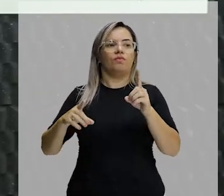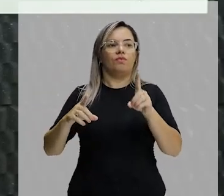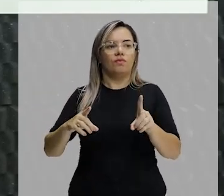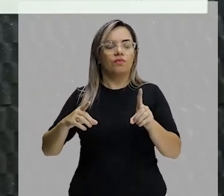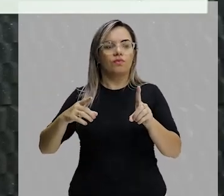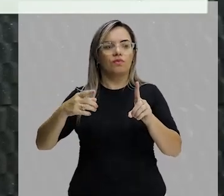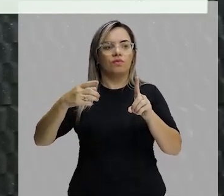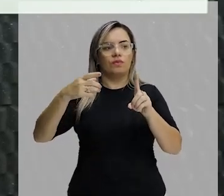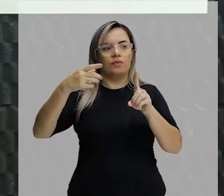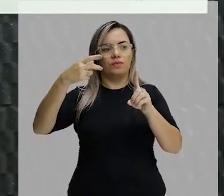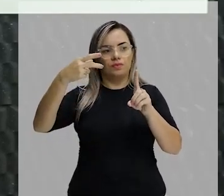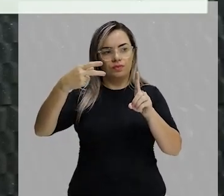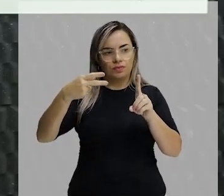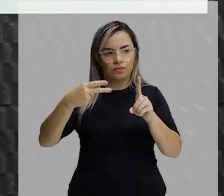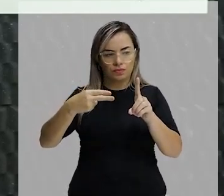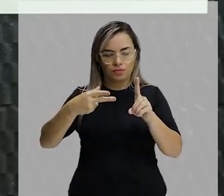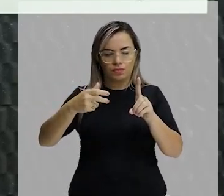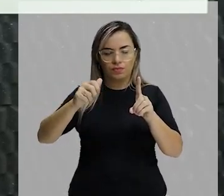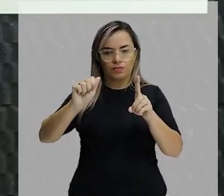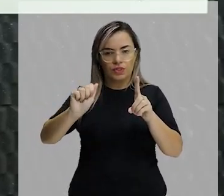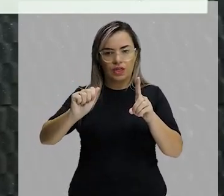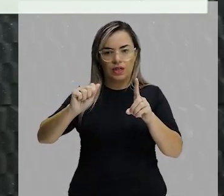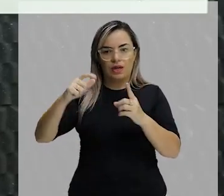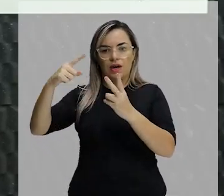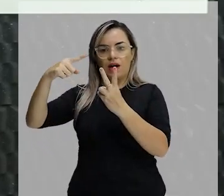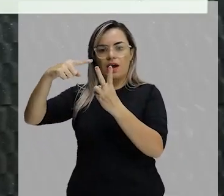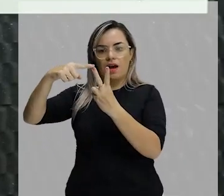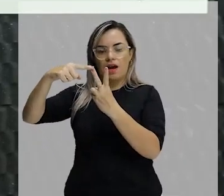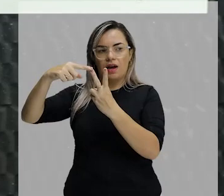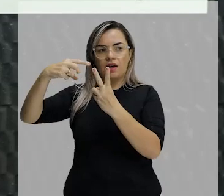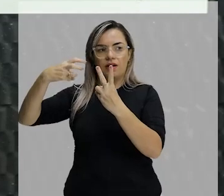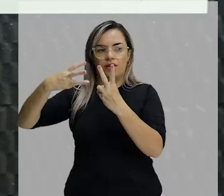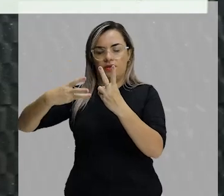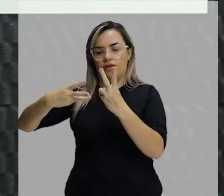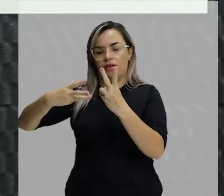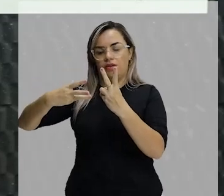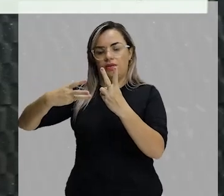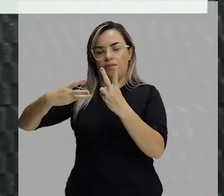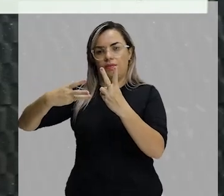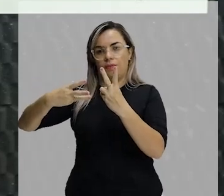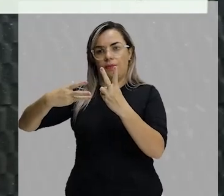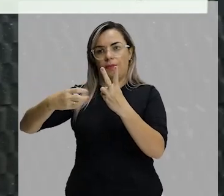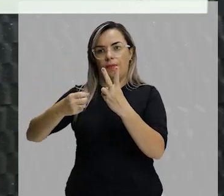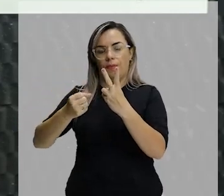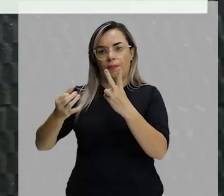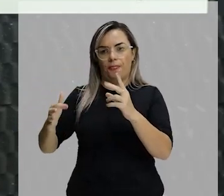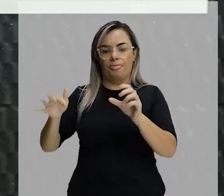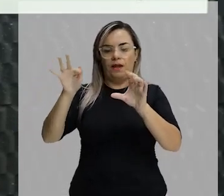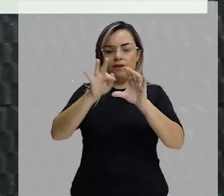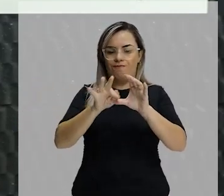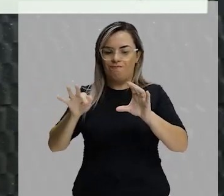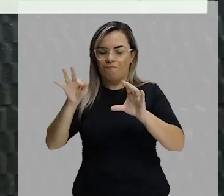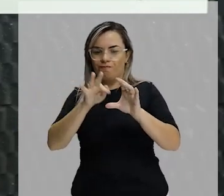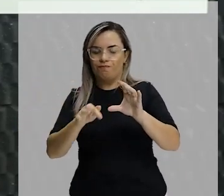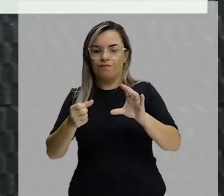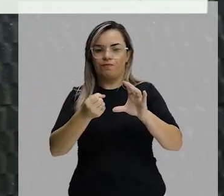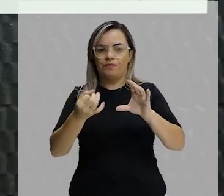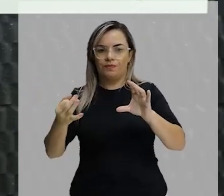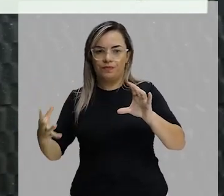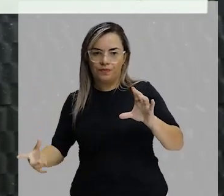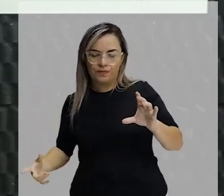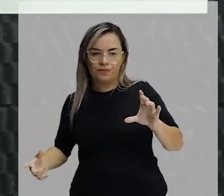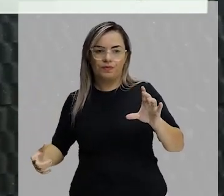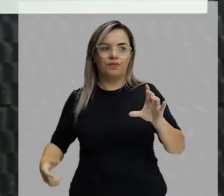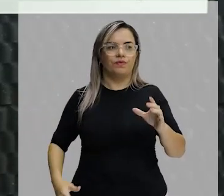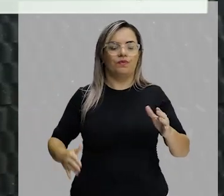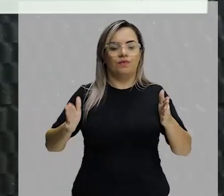raiz de 3. Essa é a fórmula que calcula a diagonal do meu cubo. A gente pode ter um exercício que ele